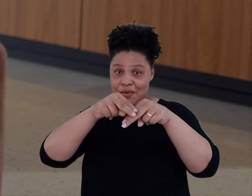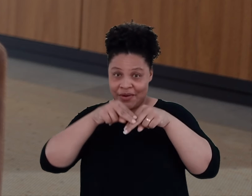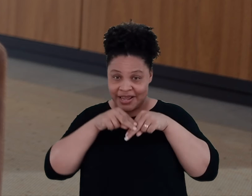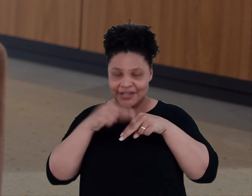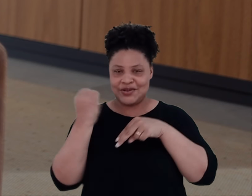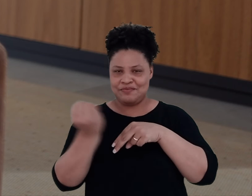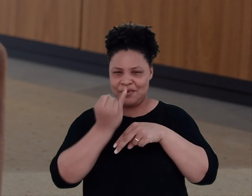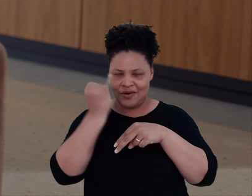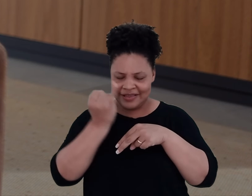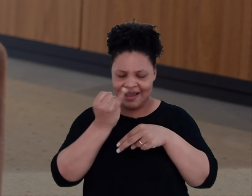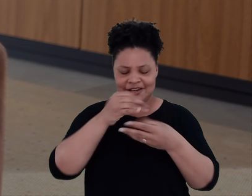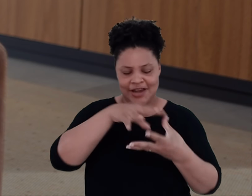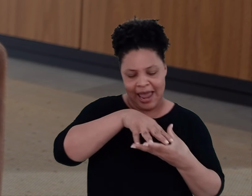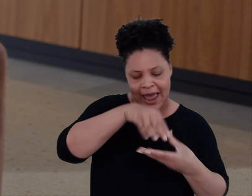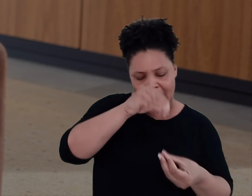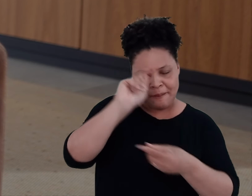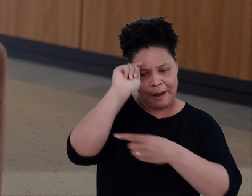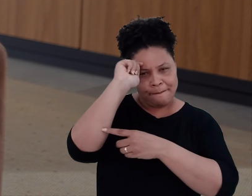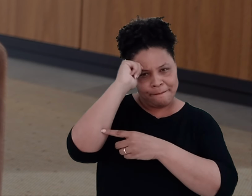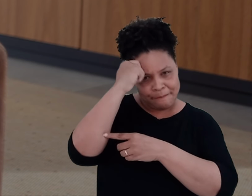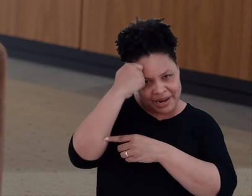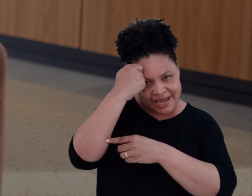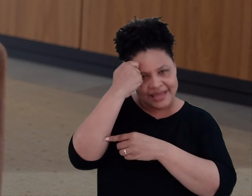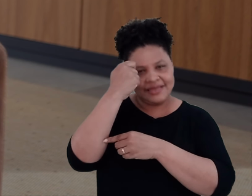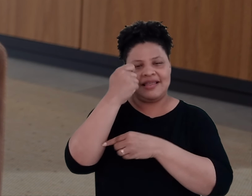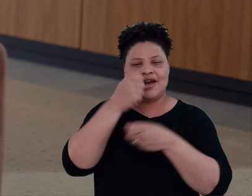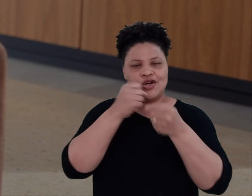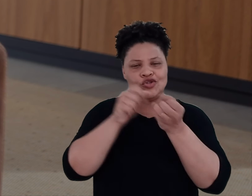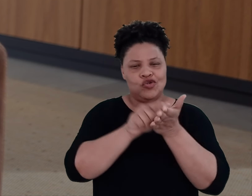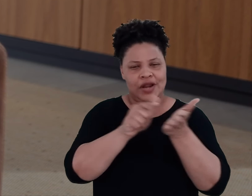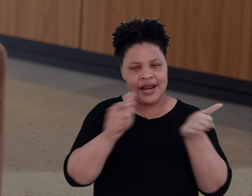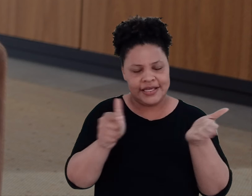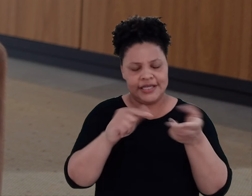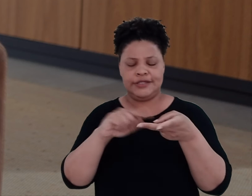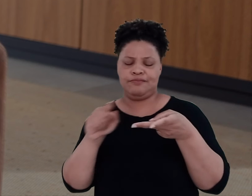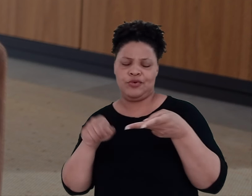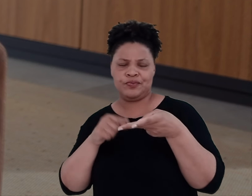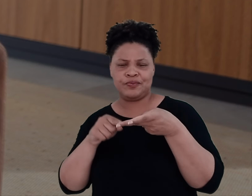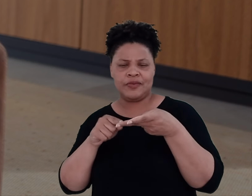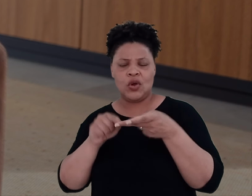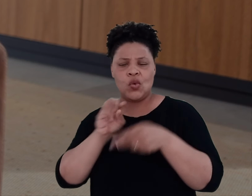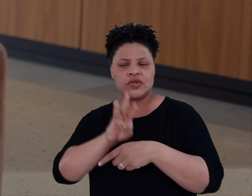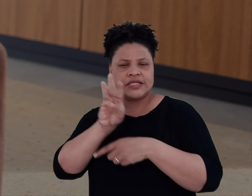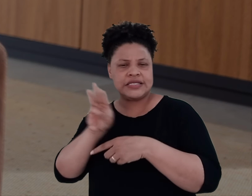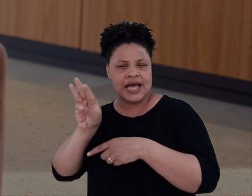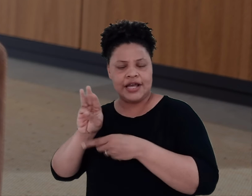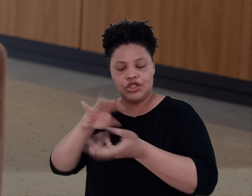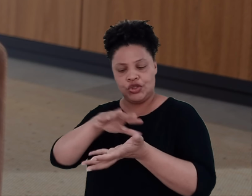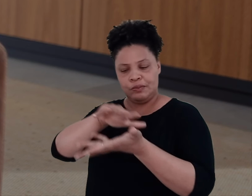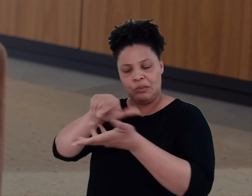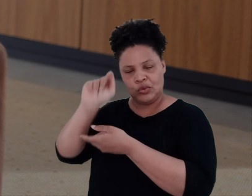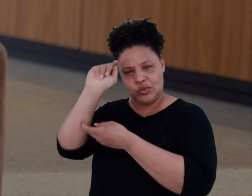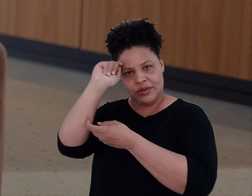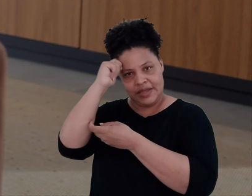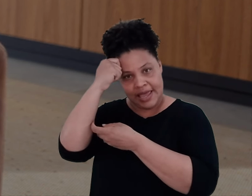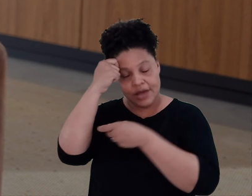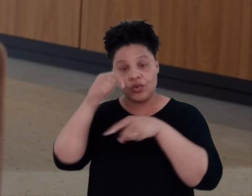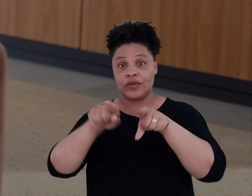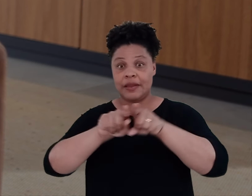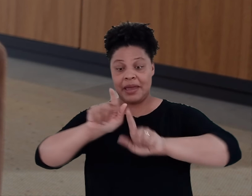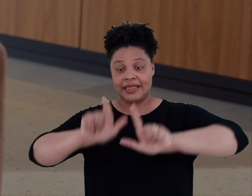Jornalismo, no qual nossa convidada Eliane é diretora, o site Mundo Negro e empreendimentos transmídia como Afro TV